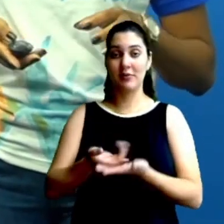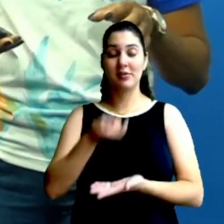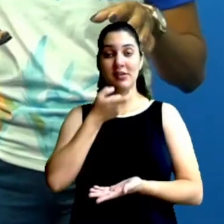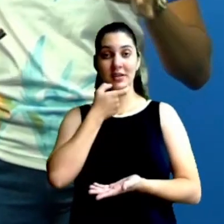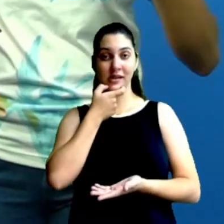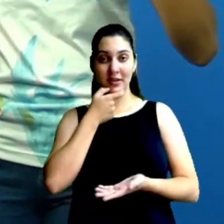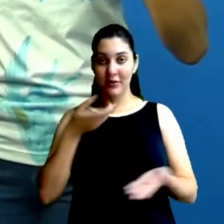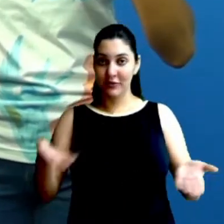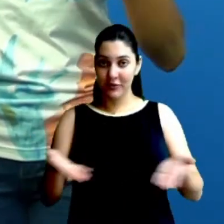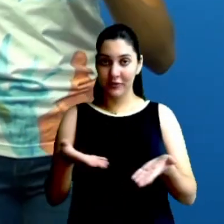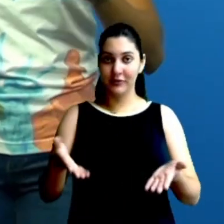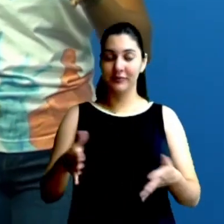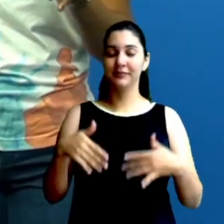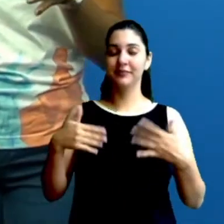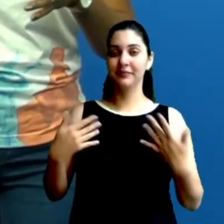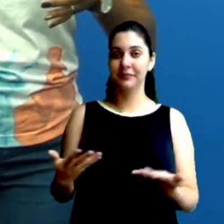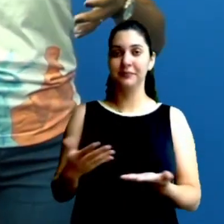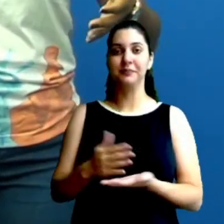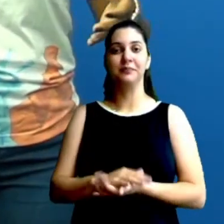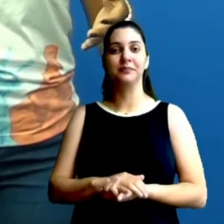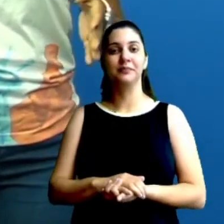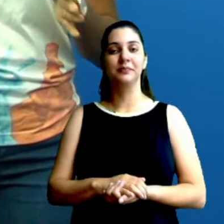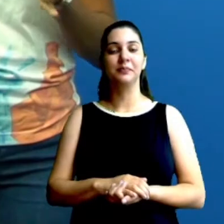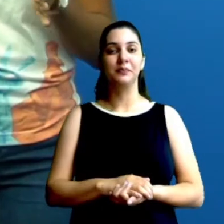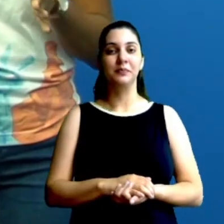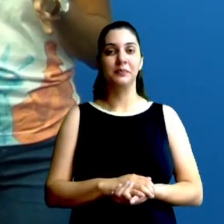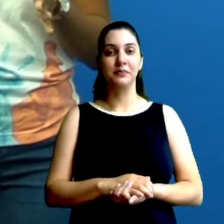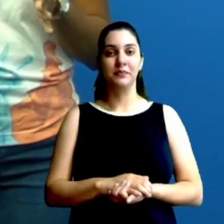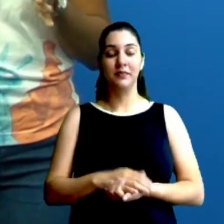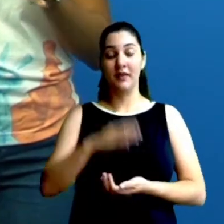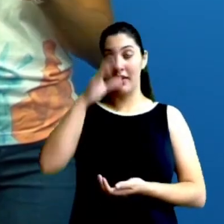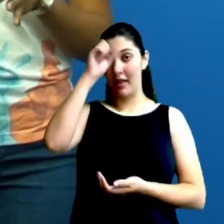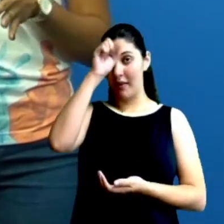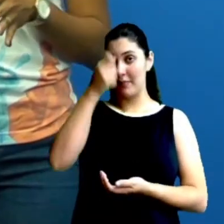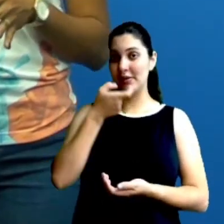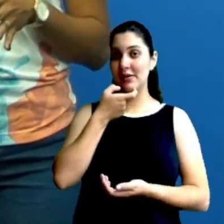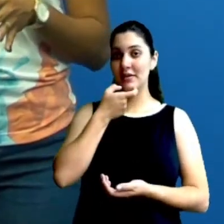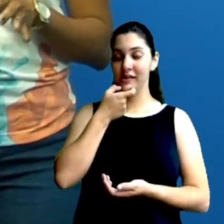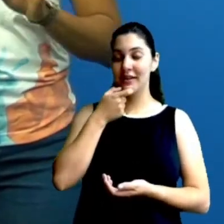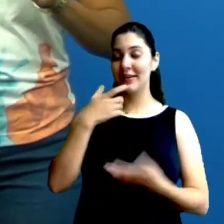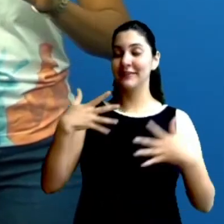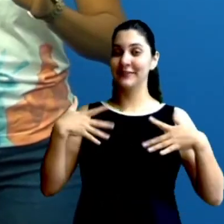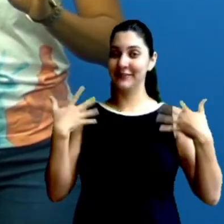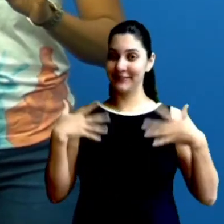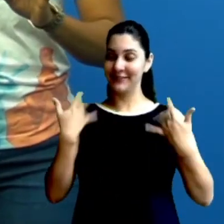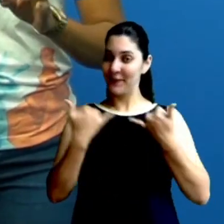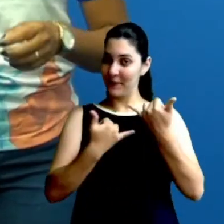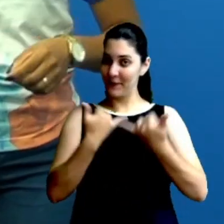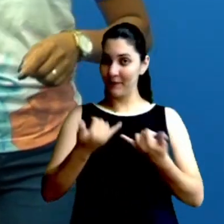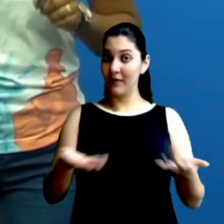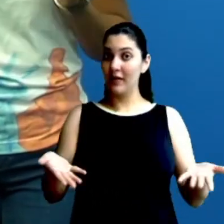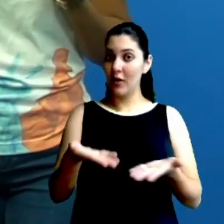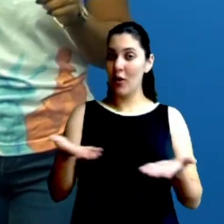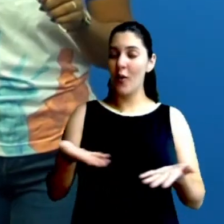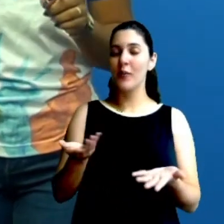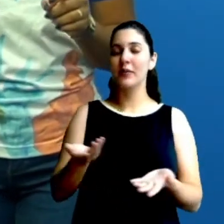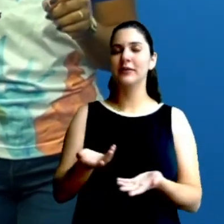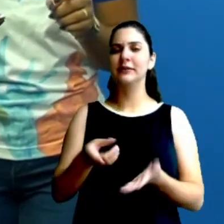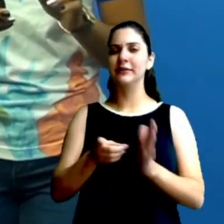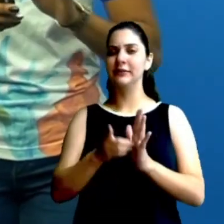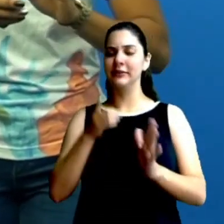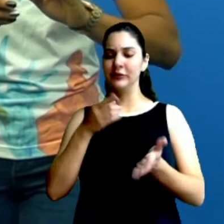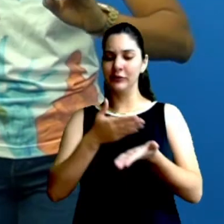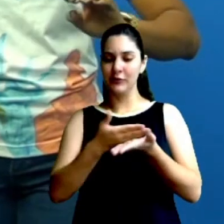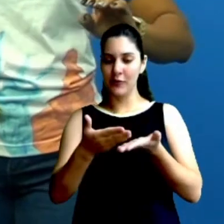hoje? Então, let's learn English and have fun. Vamos aprender inglês e se divertir? Agora, gente, antes da